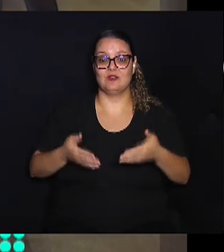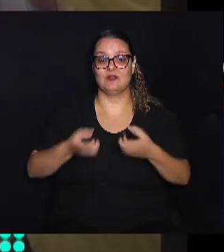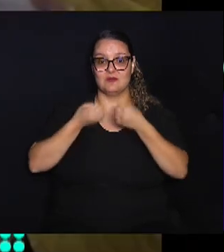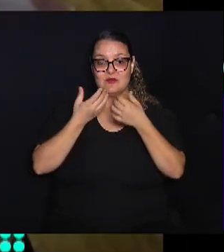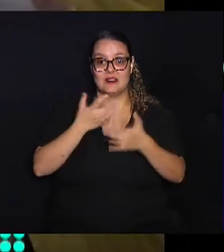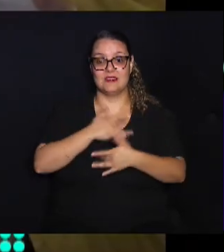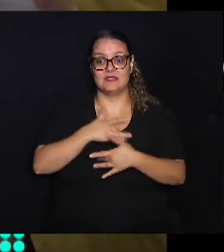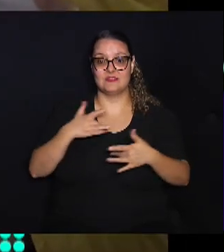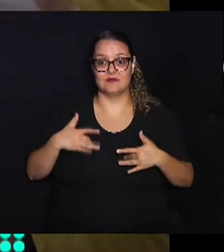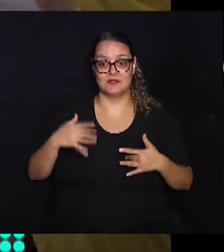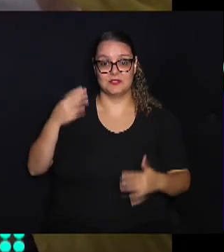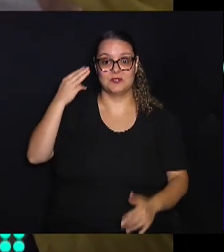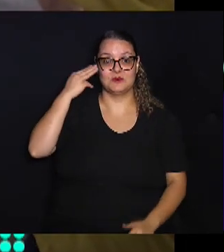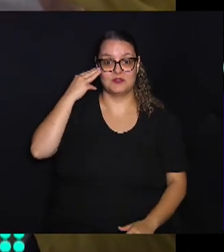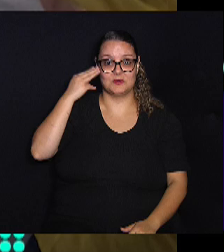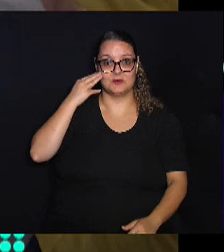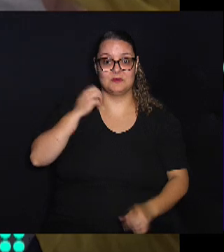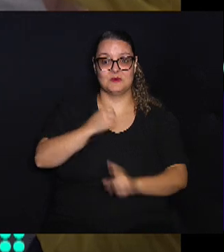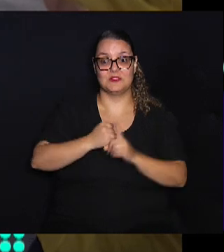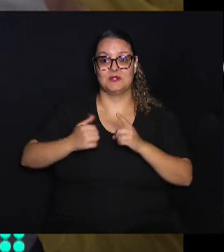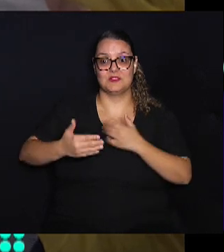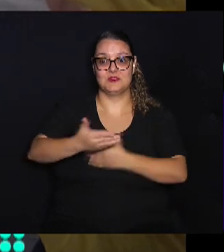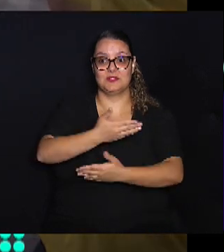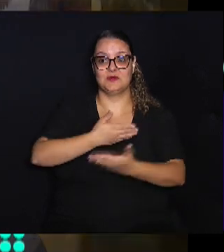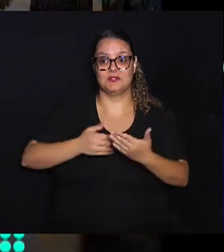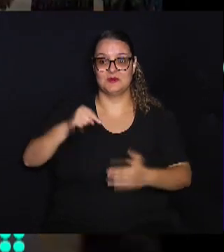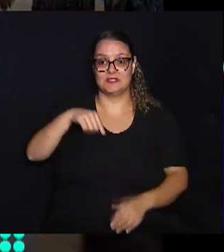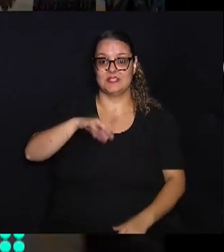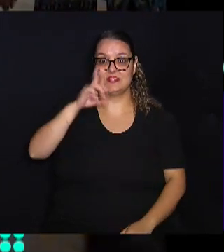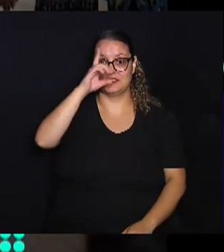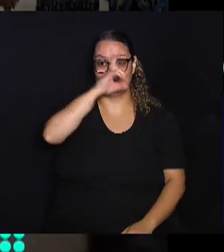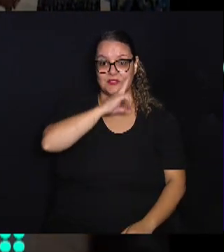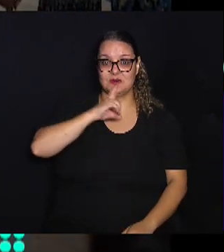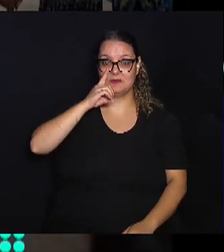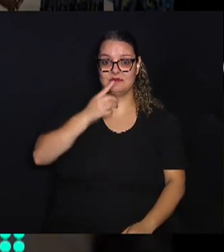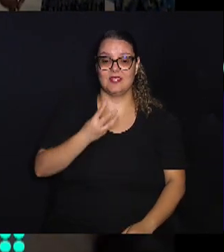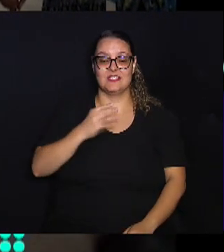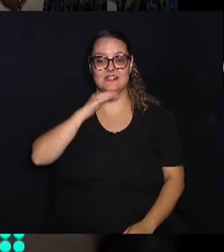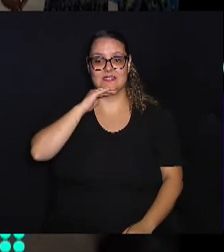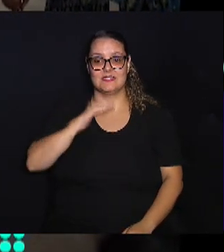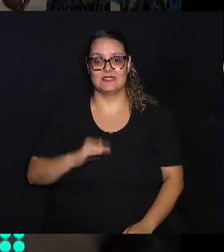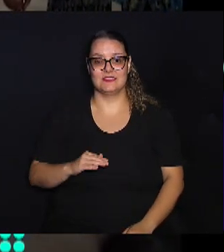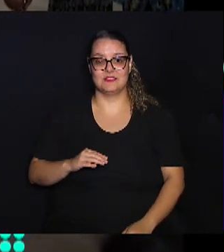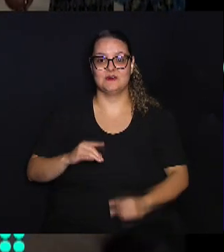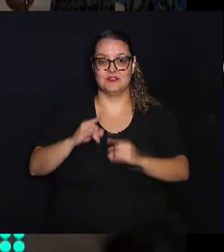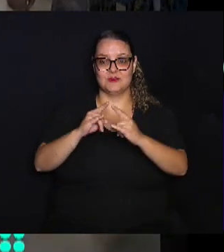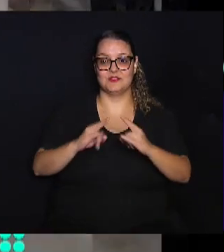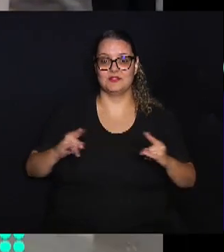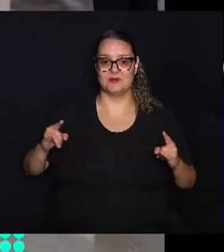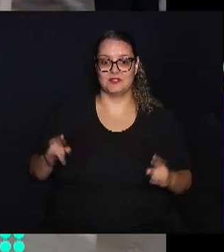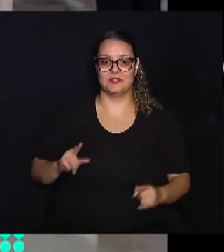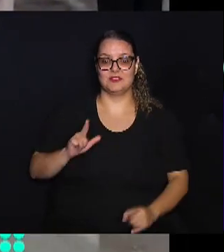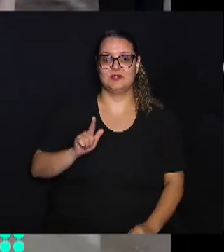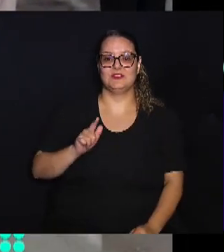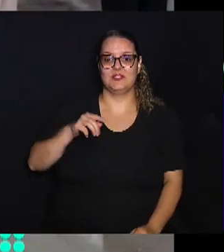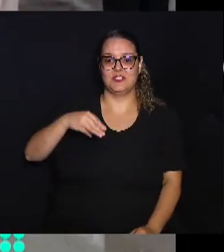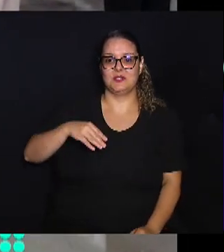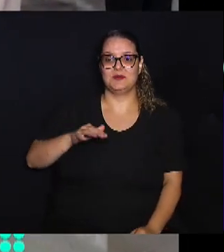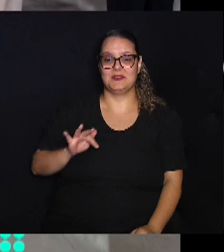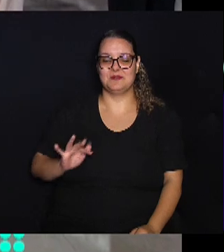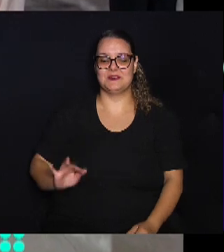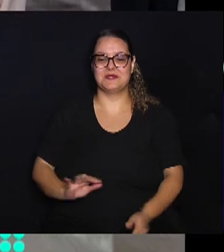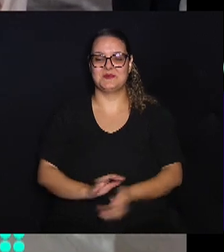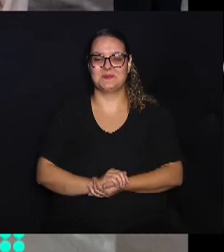físico, mental e social. Neste domingo, às 3 da tarde, no Galpão GMF.